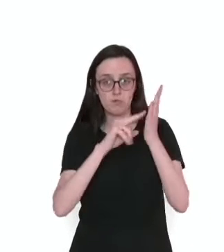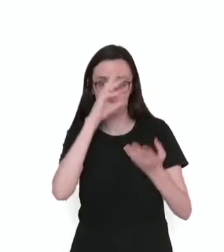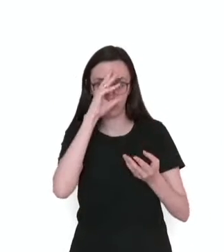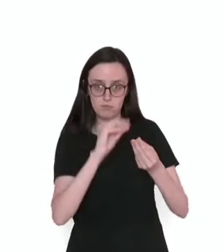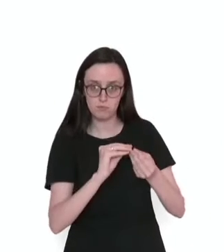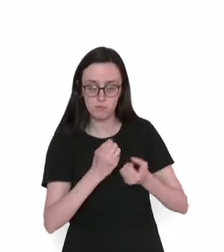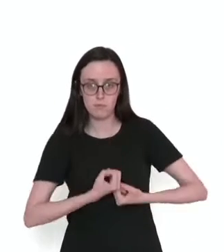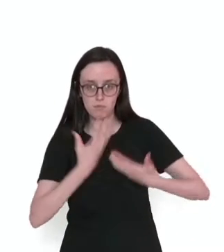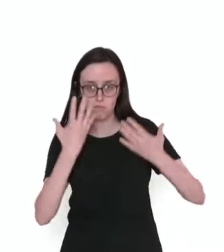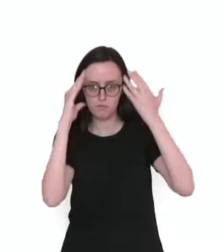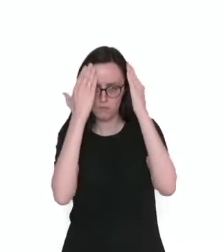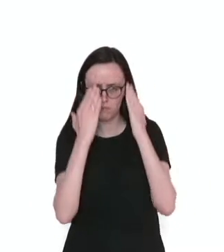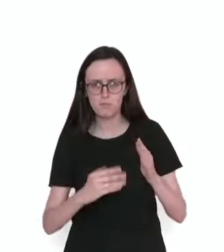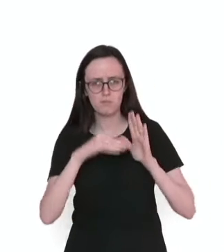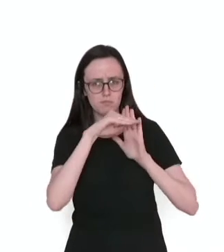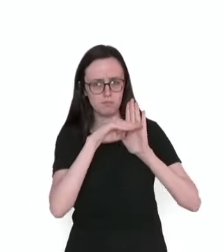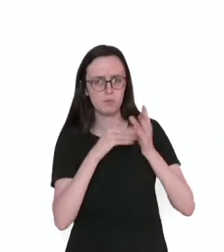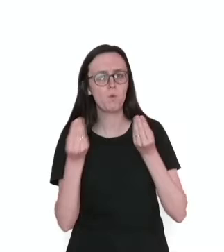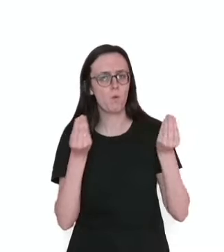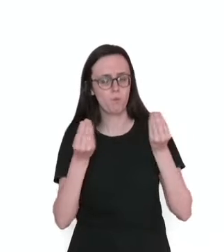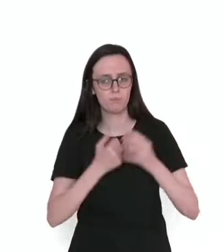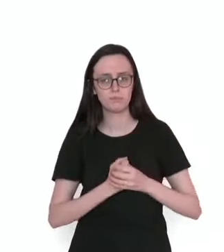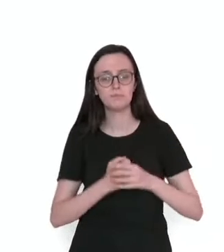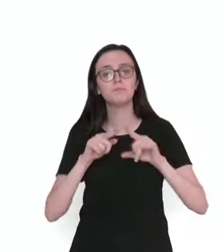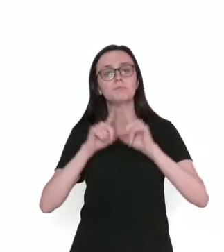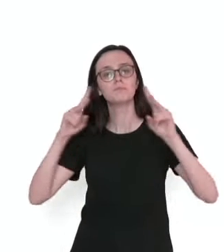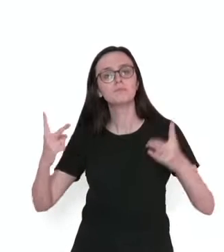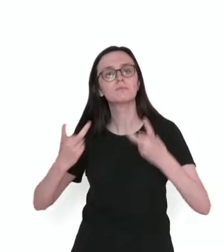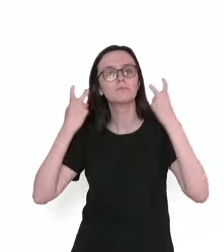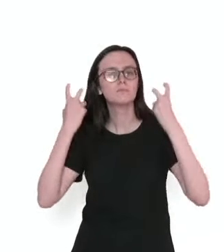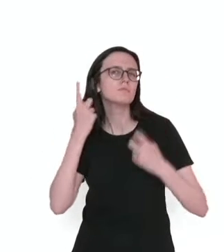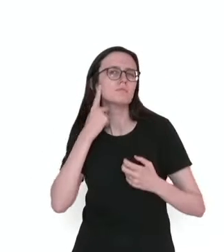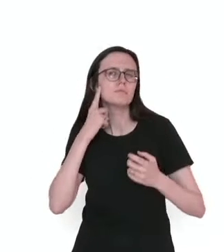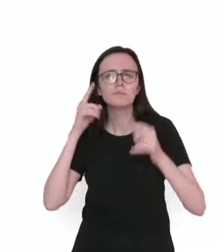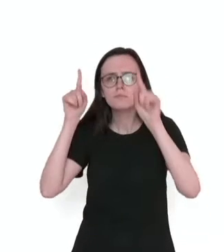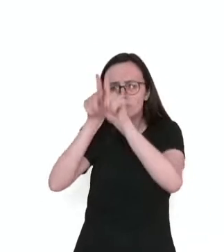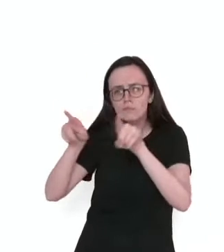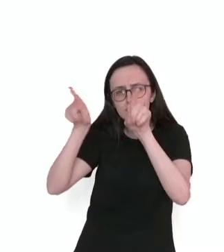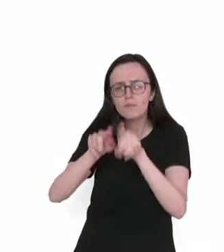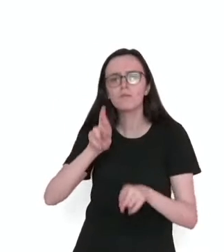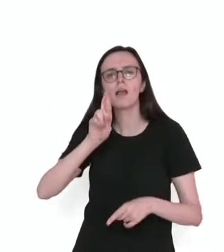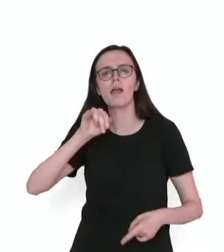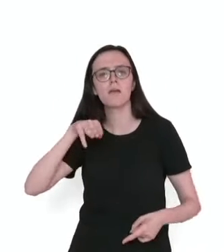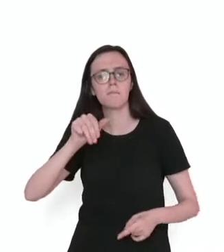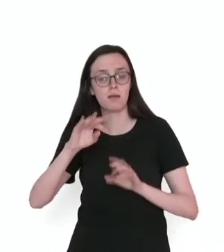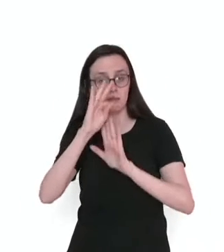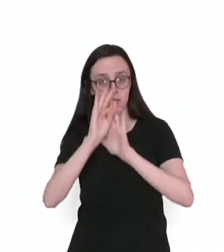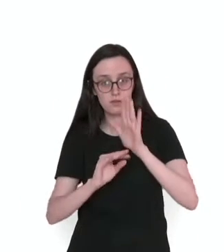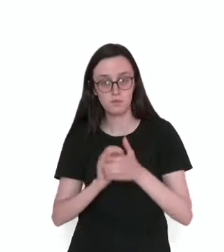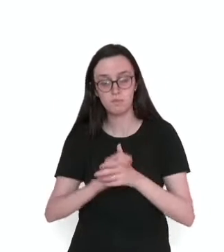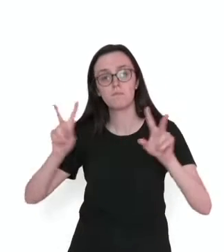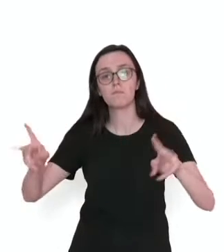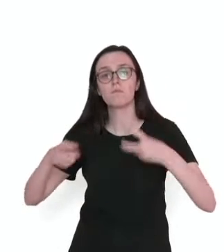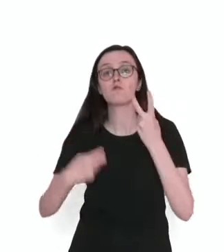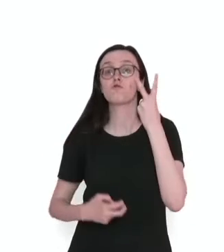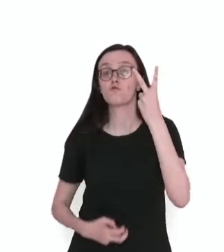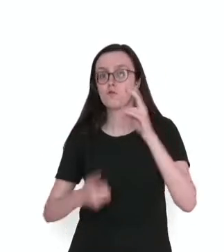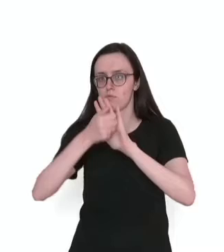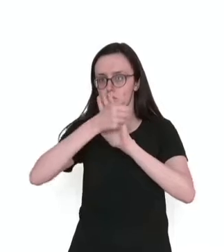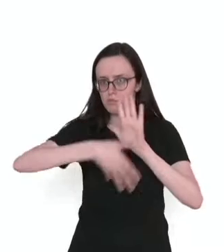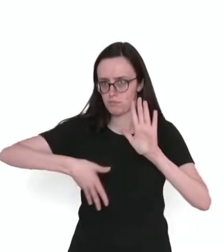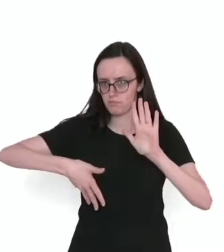poema analisando sua estrutura. Reconhecer as rimas presentes no texto. Reconhecer as figuras de